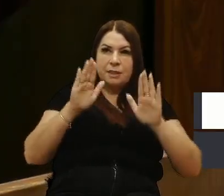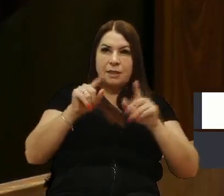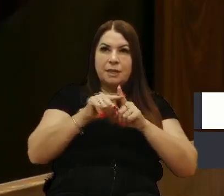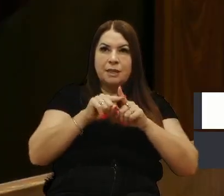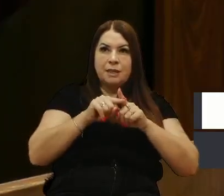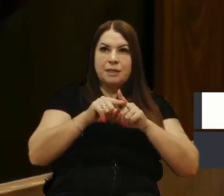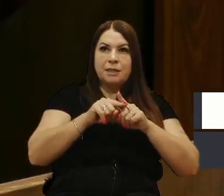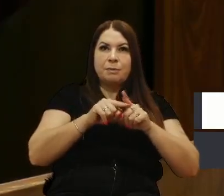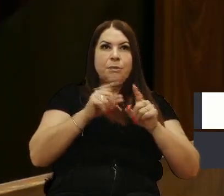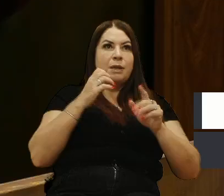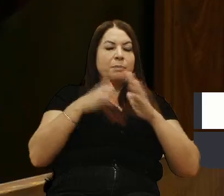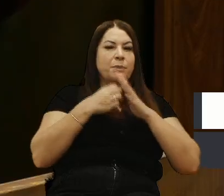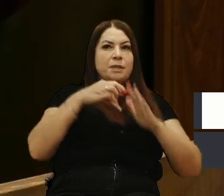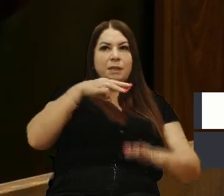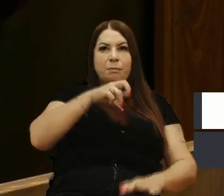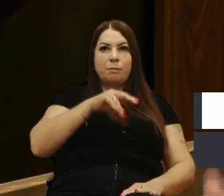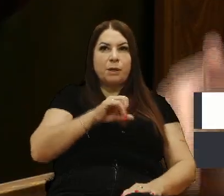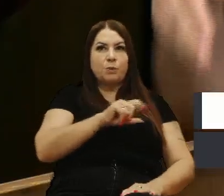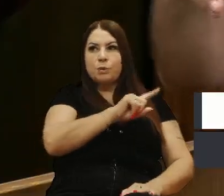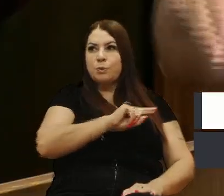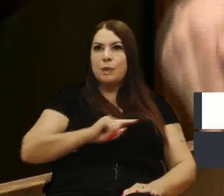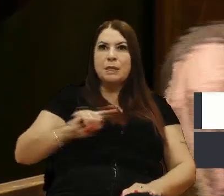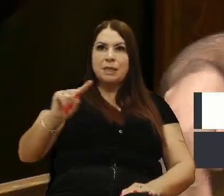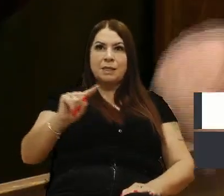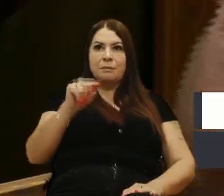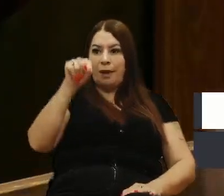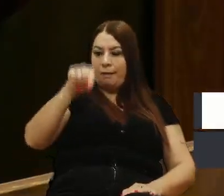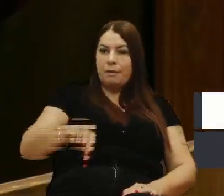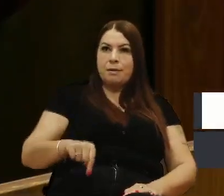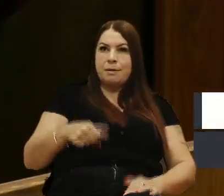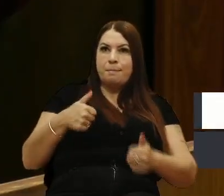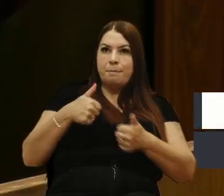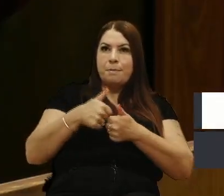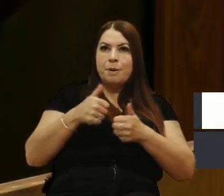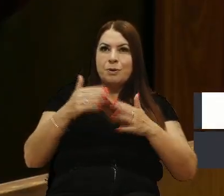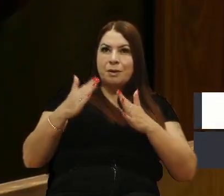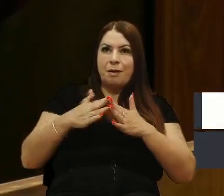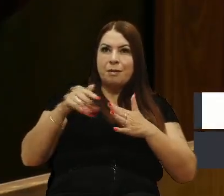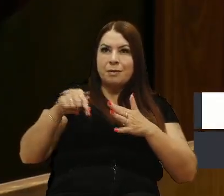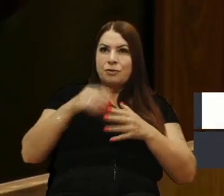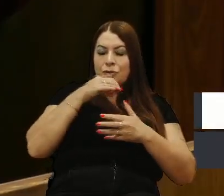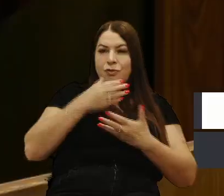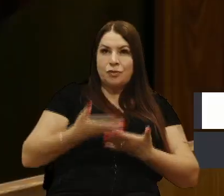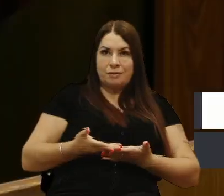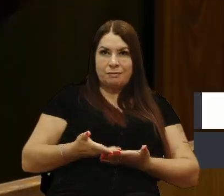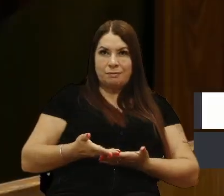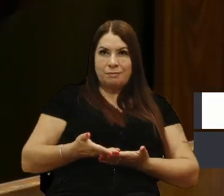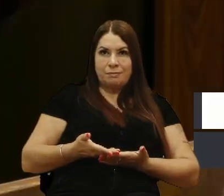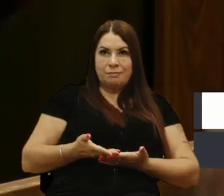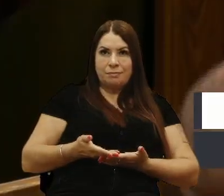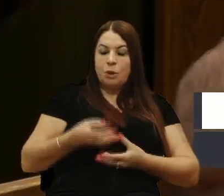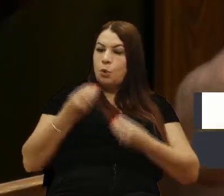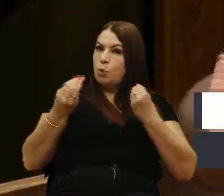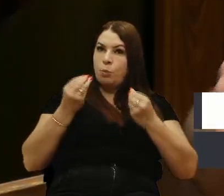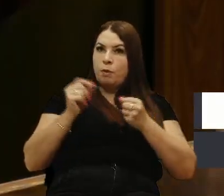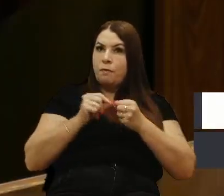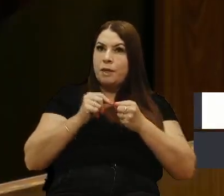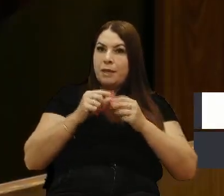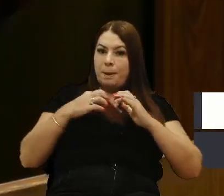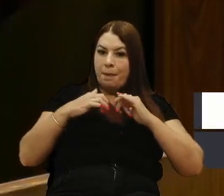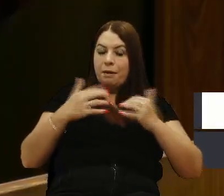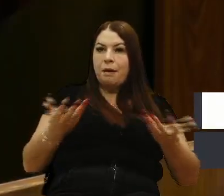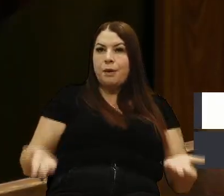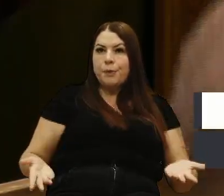de Manaus, que essa empresa não tem uma sede aqui próximo na cidade de Caxias do Sul. Como que ela vai ter